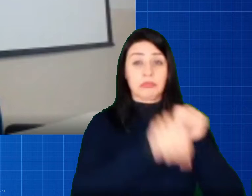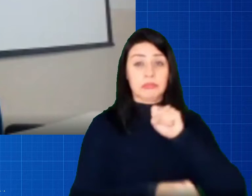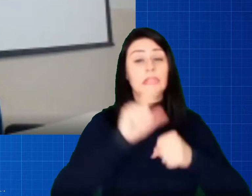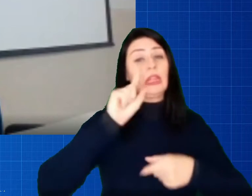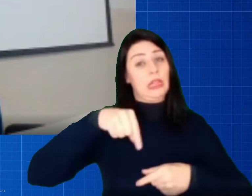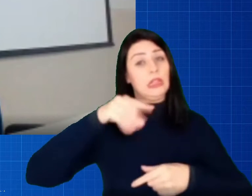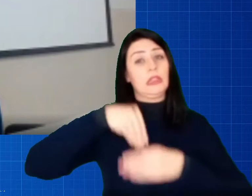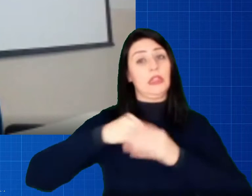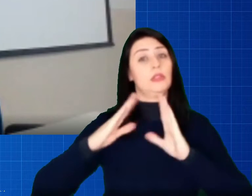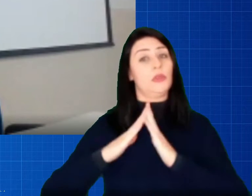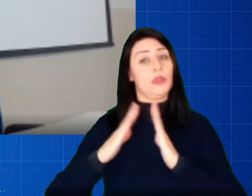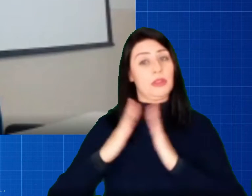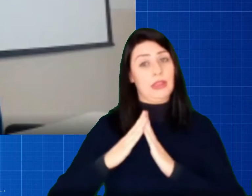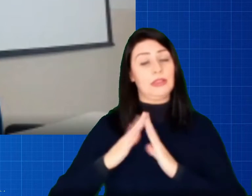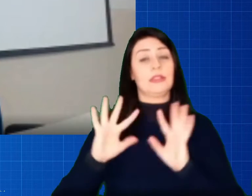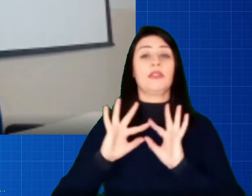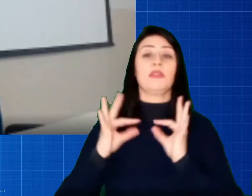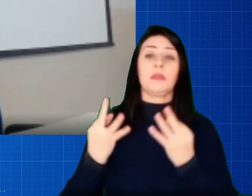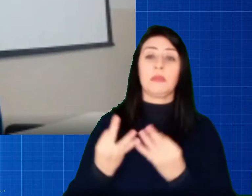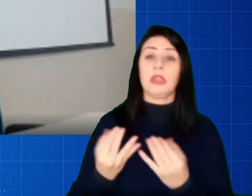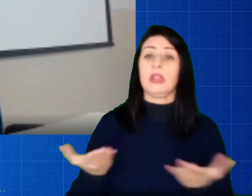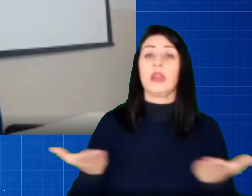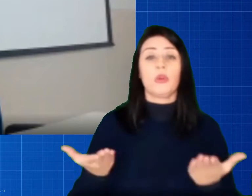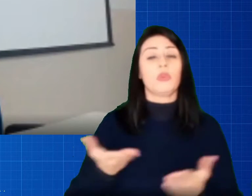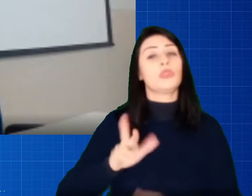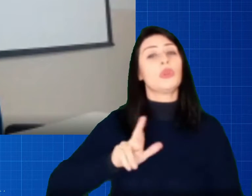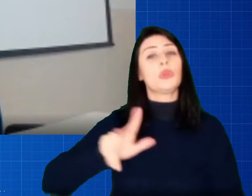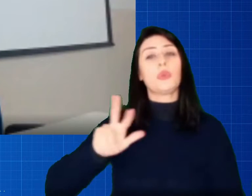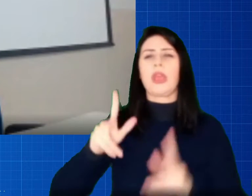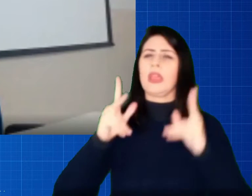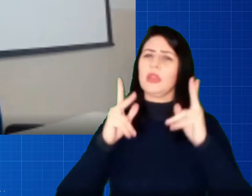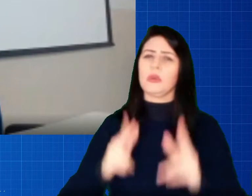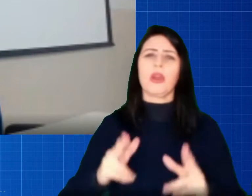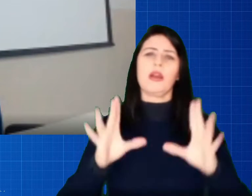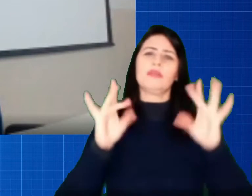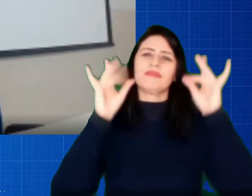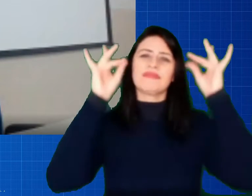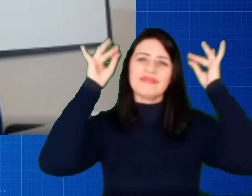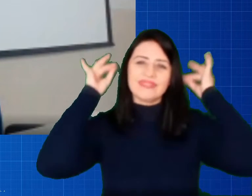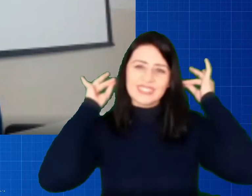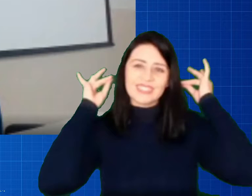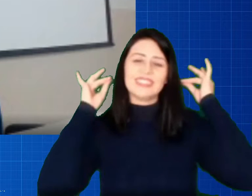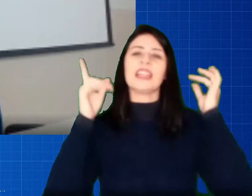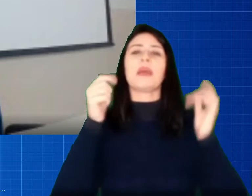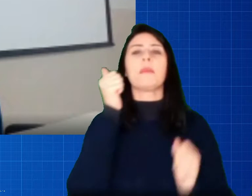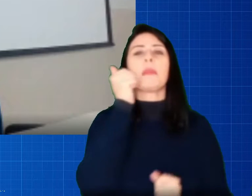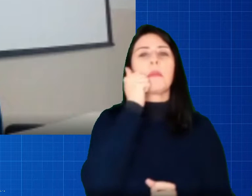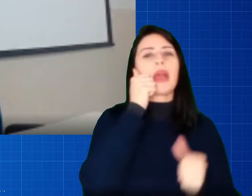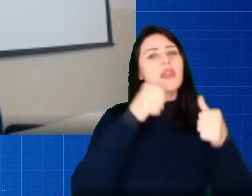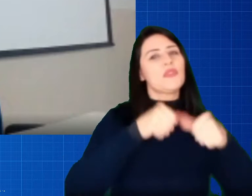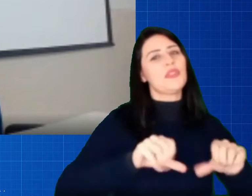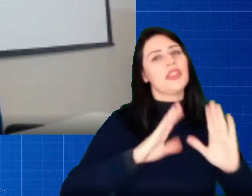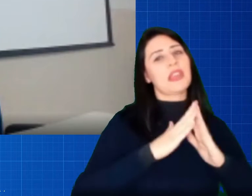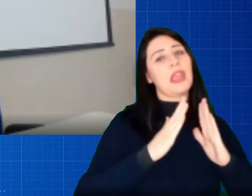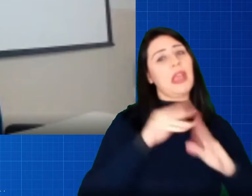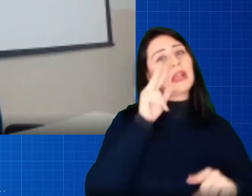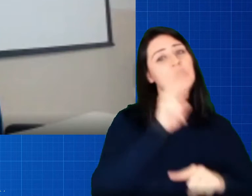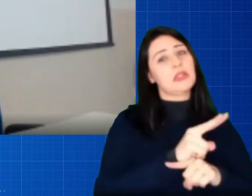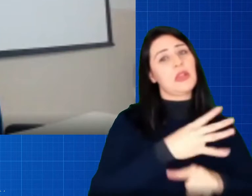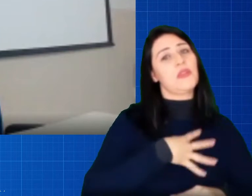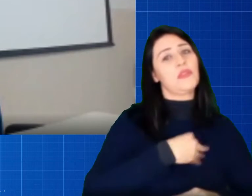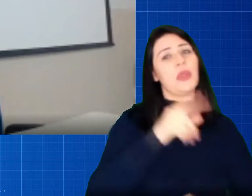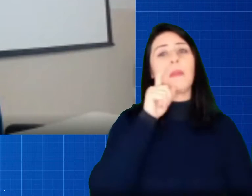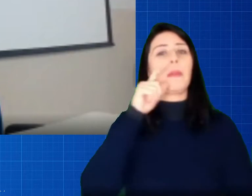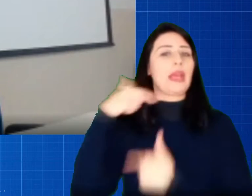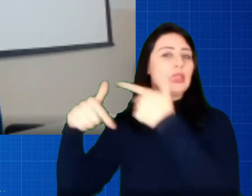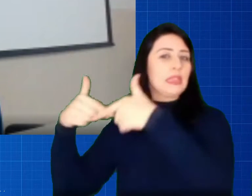casa. Né? Então, assim, família hoje não é mais igual à nossa época, que a mamãe ficava em casa cuidando dos